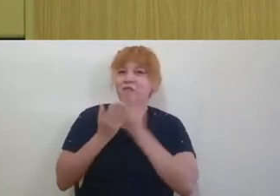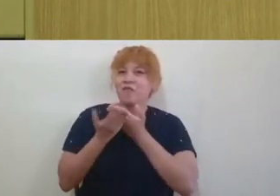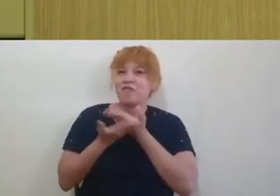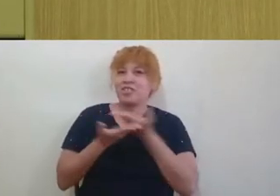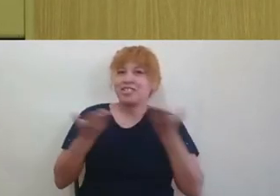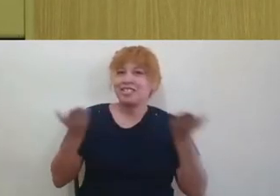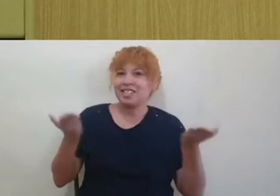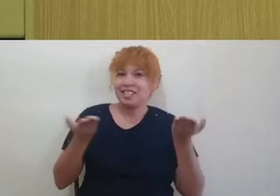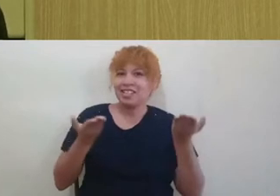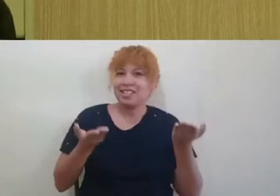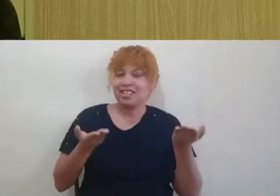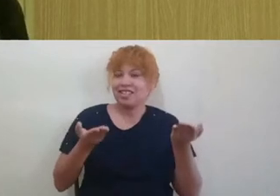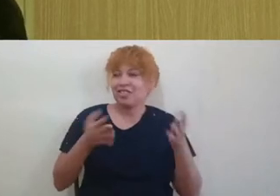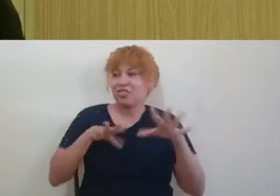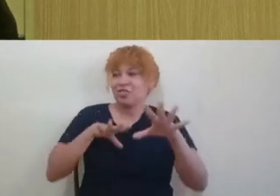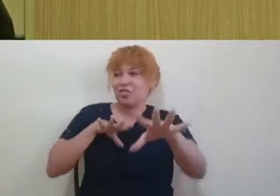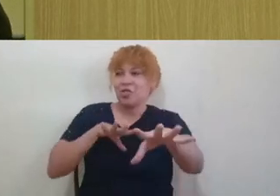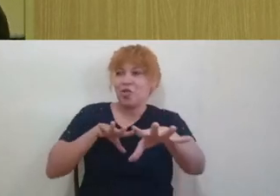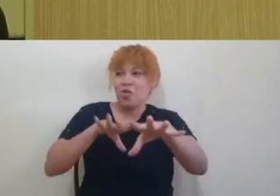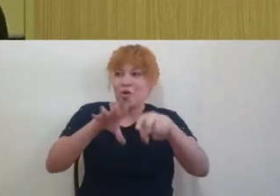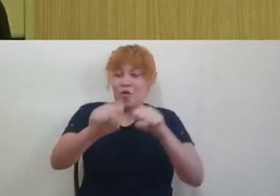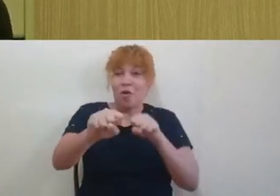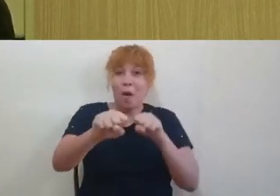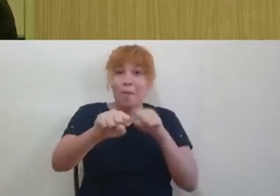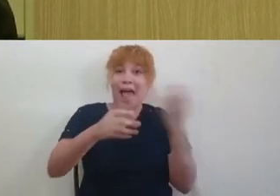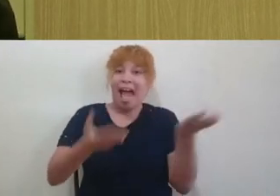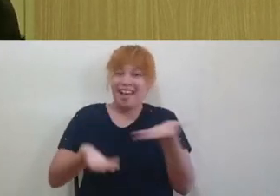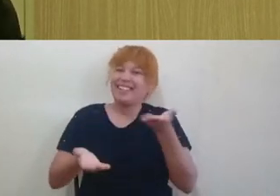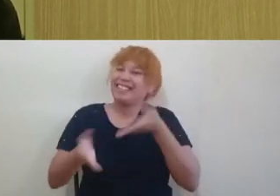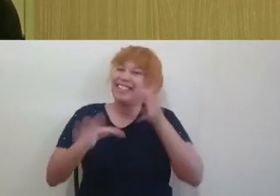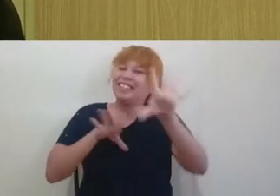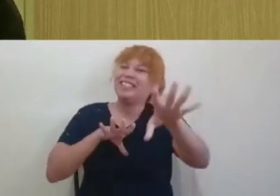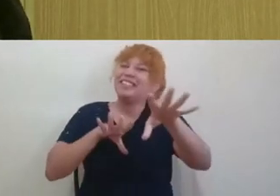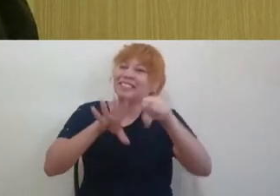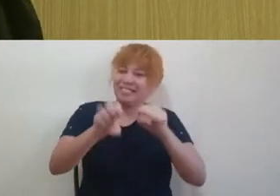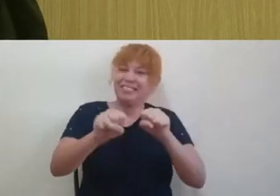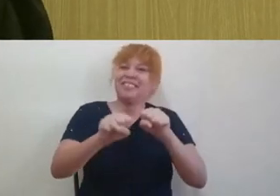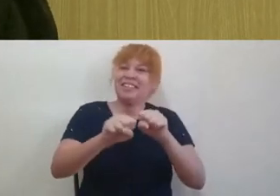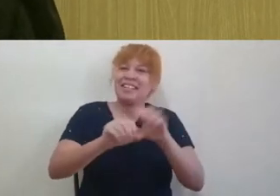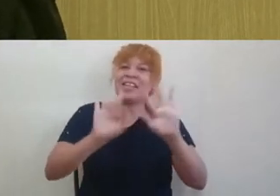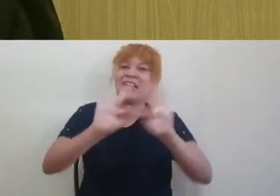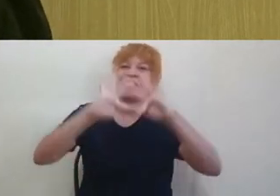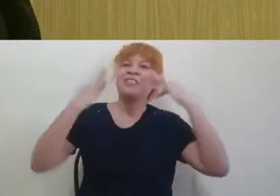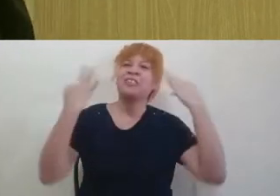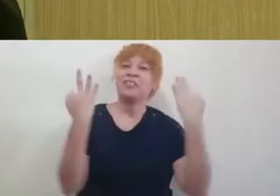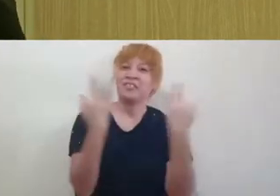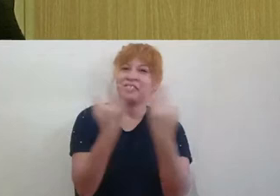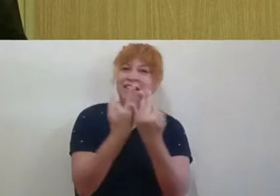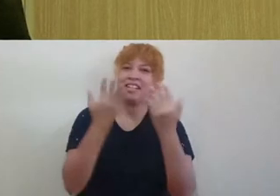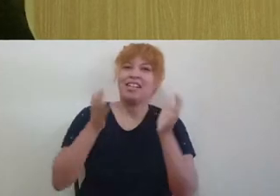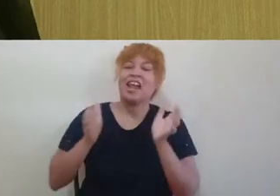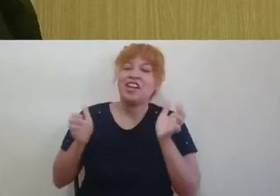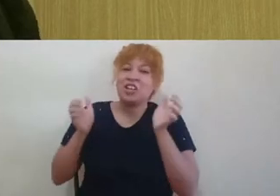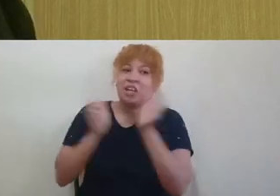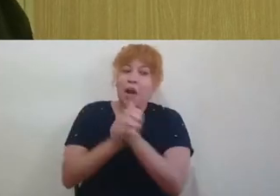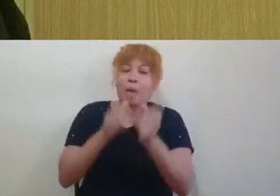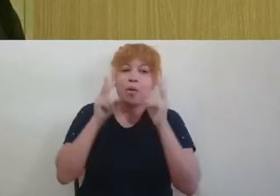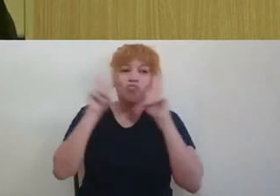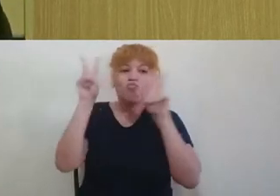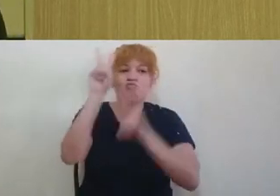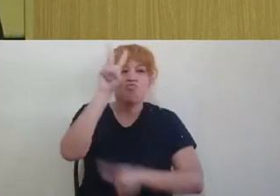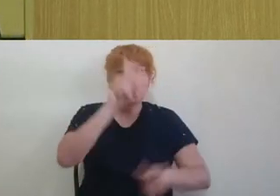esse tormento que assola nossa sociedade. Tormento do ponto de vista familiar,